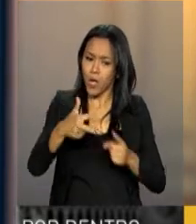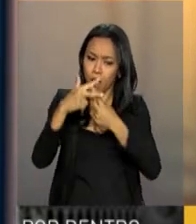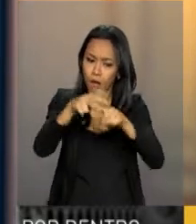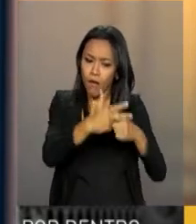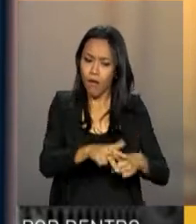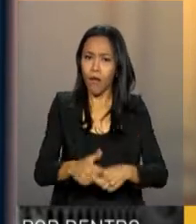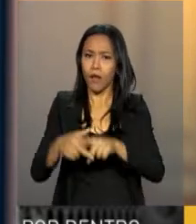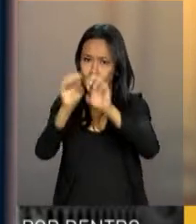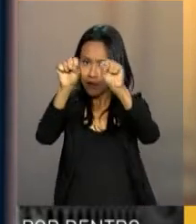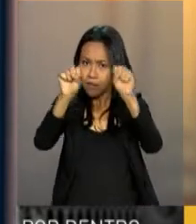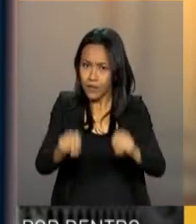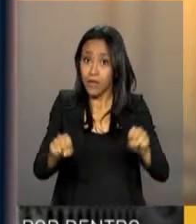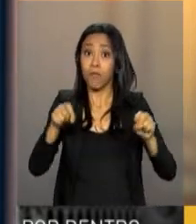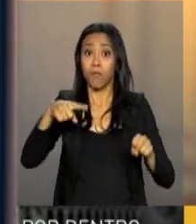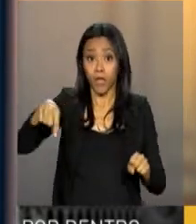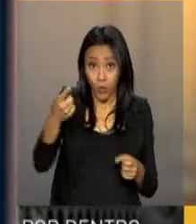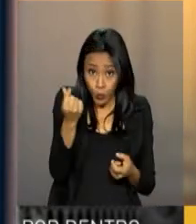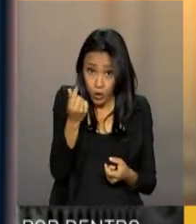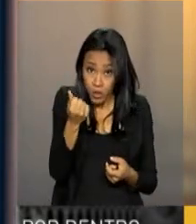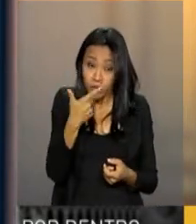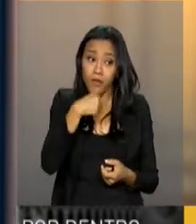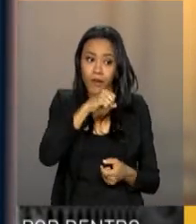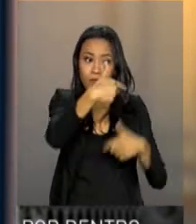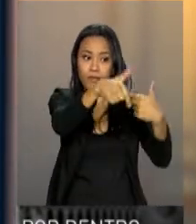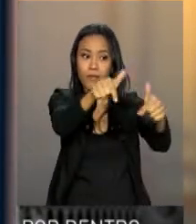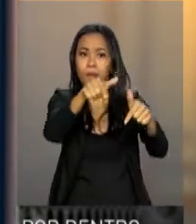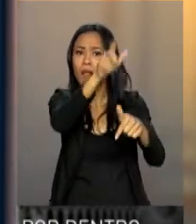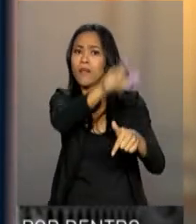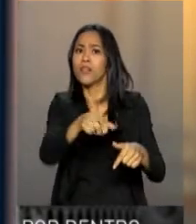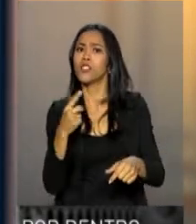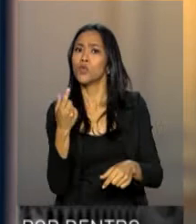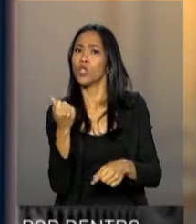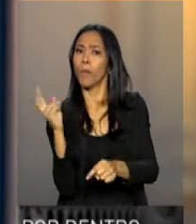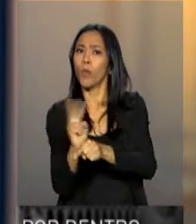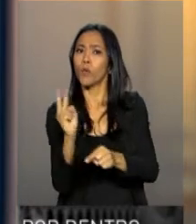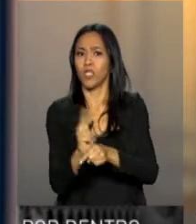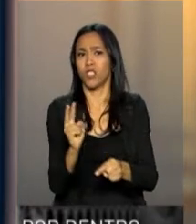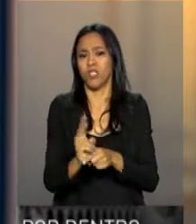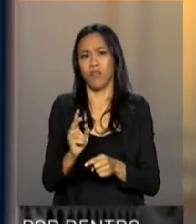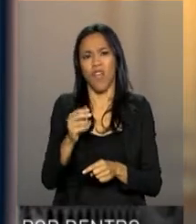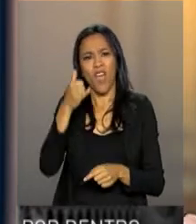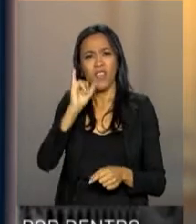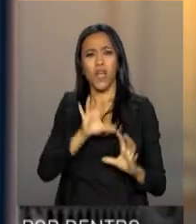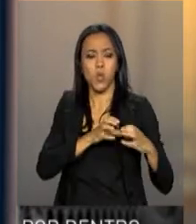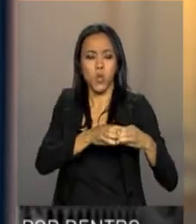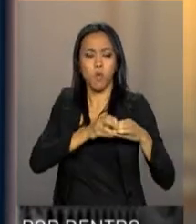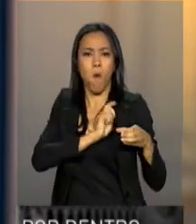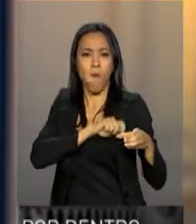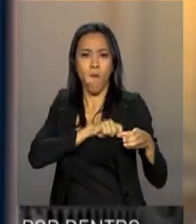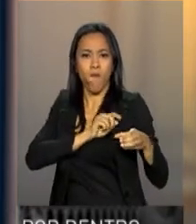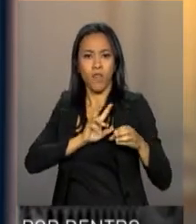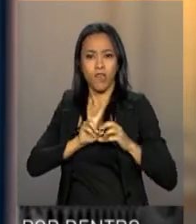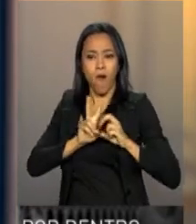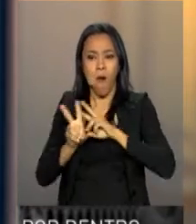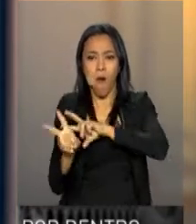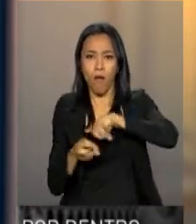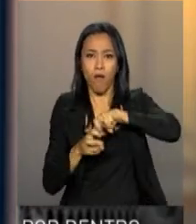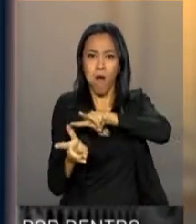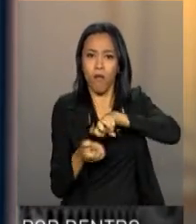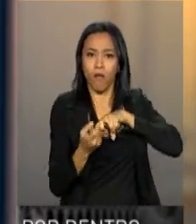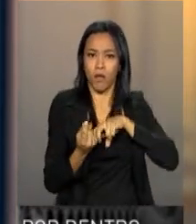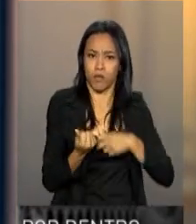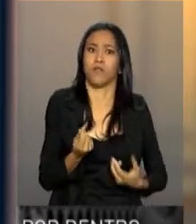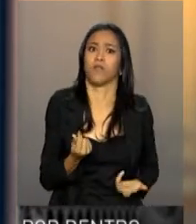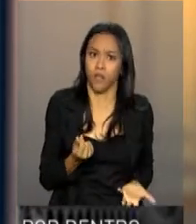programa para que o dinheiro do trabalhador esteja protegido de quadrilhas que se organizam para roubar